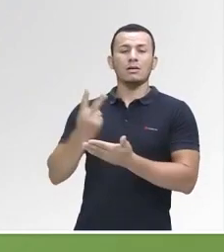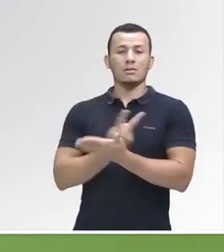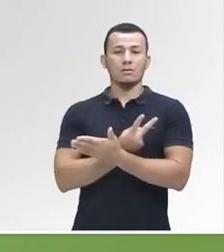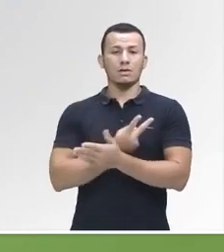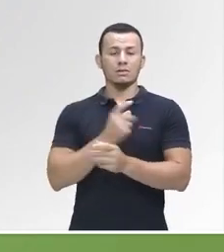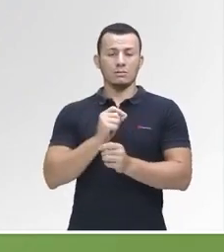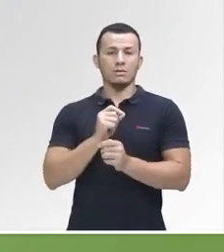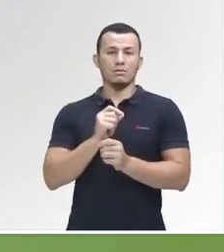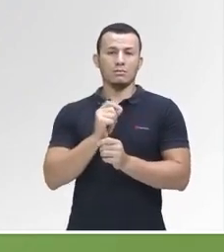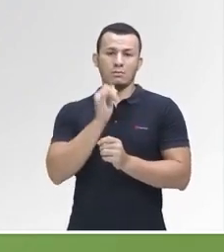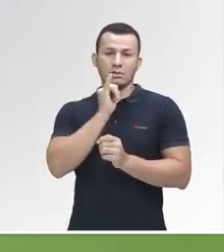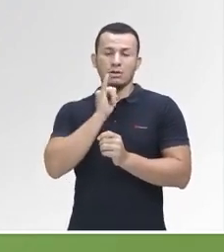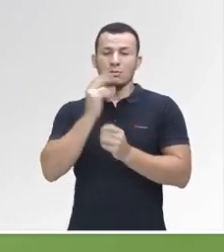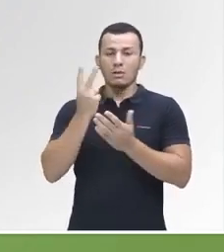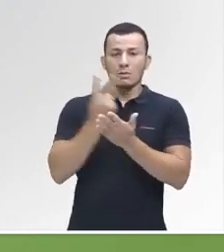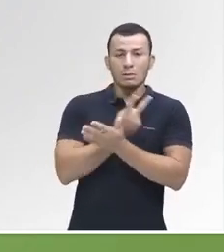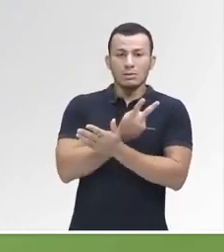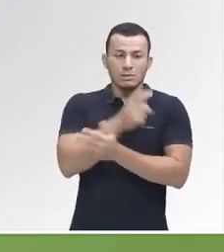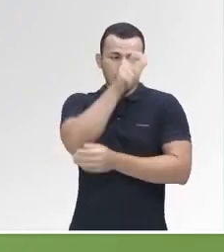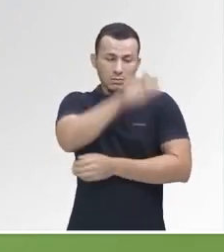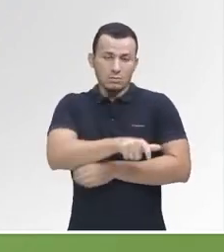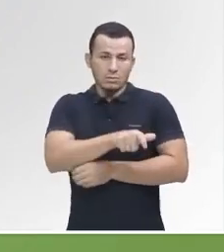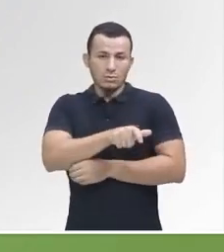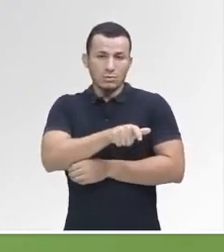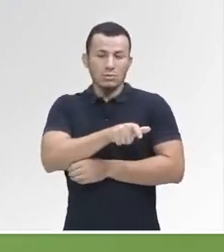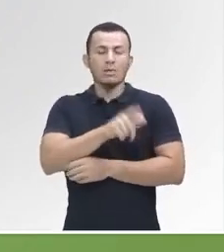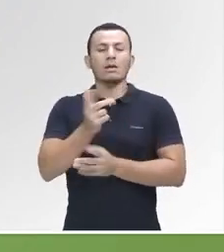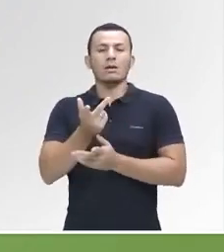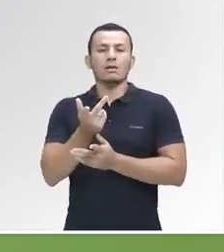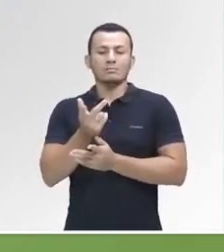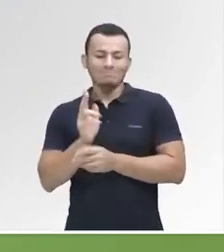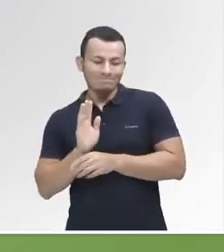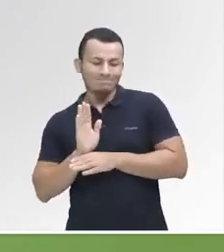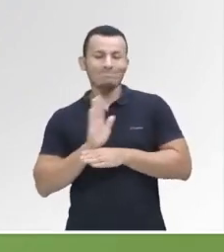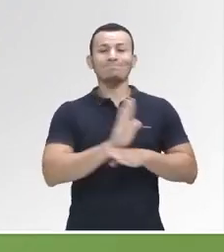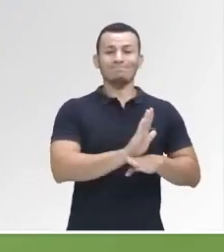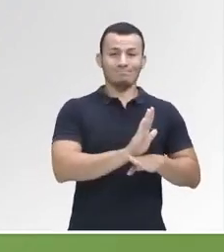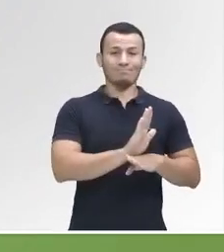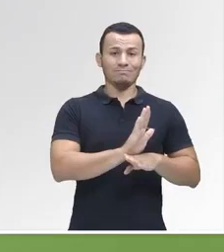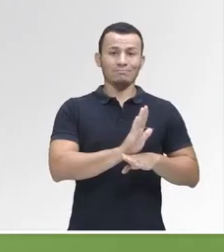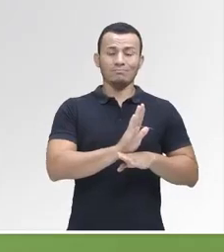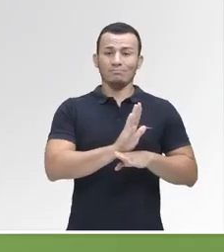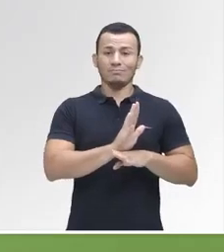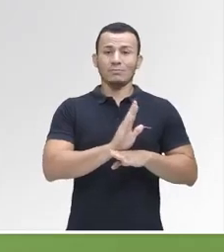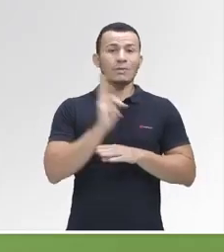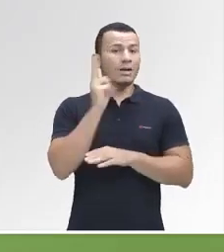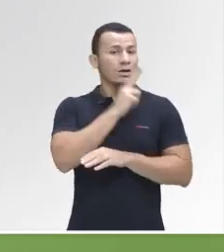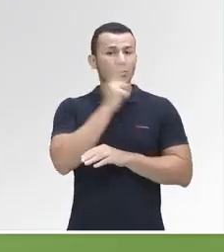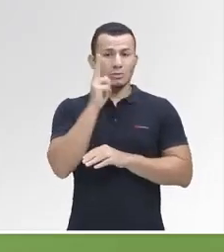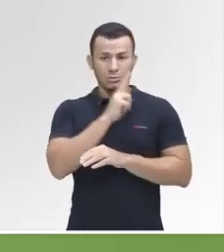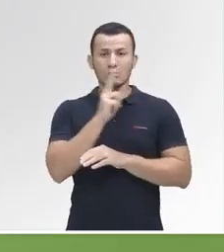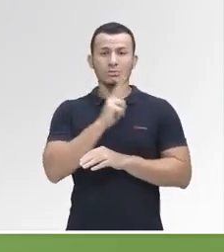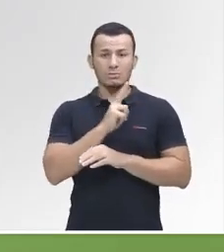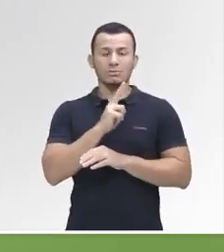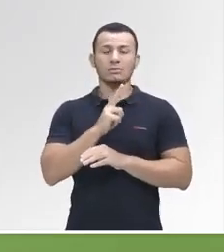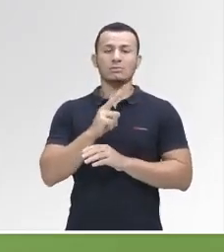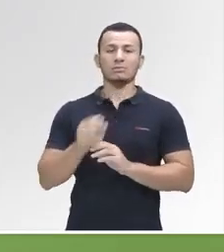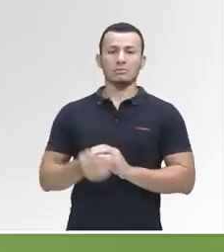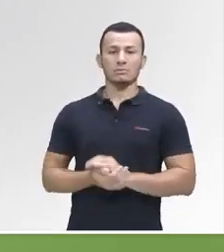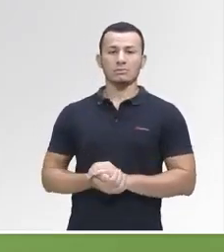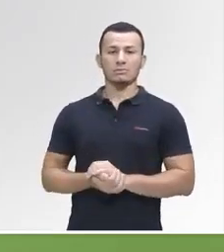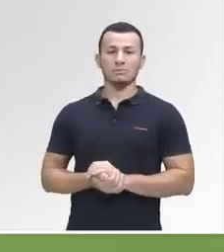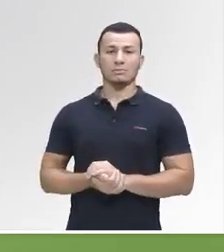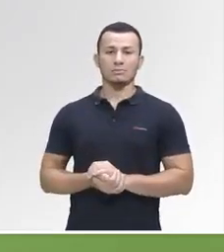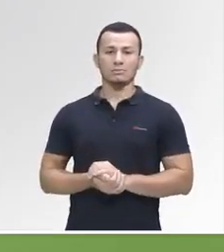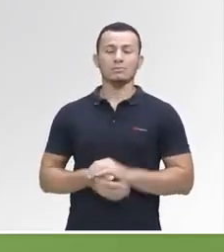quando acontece esse incidente com você e é necessário tomar as providências o mais rápido possível. Então, os